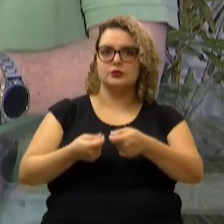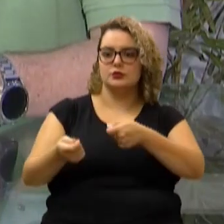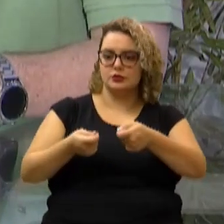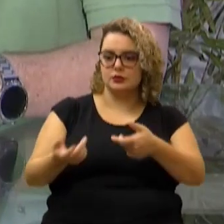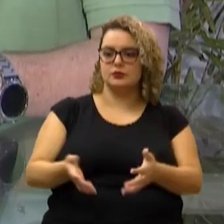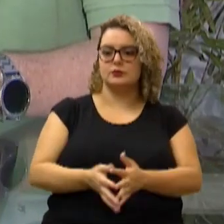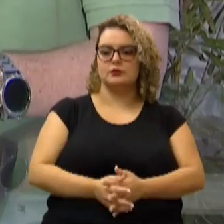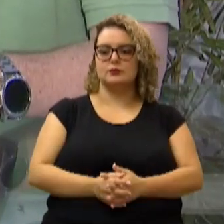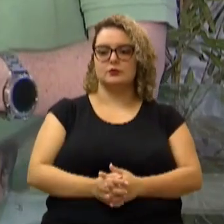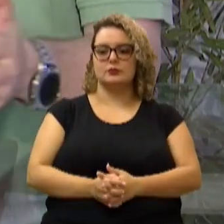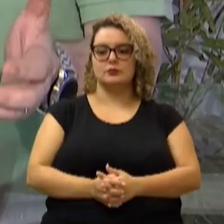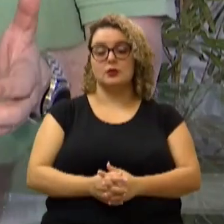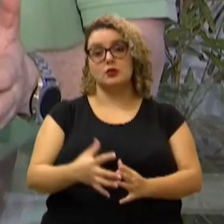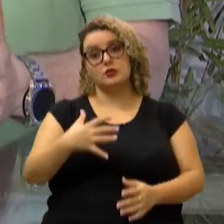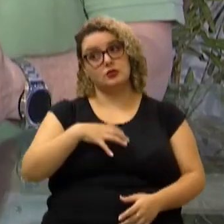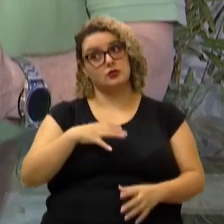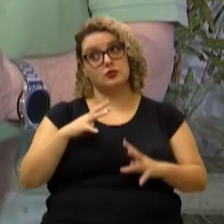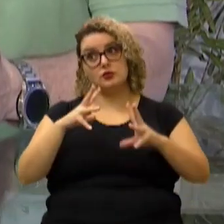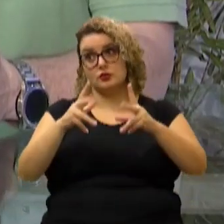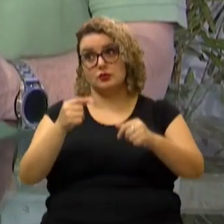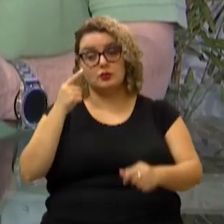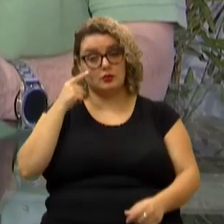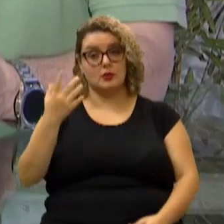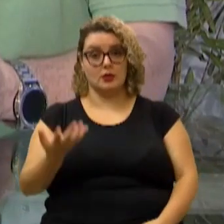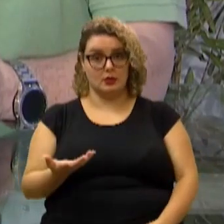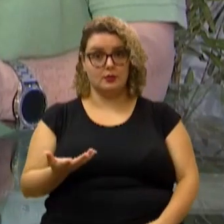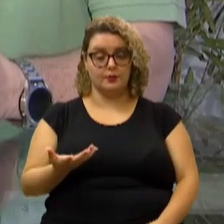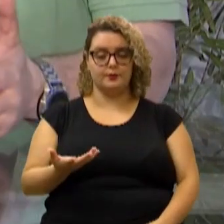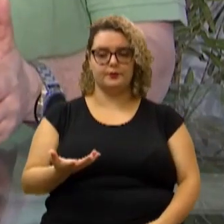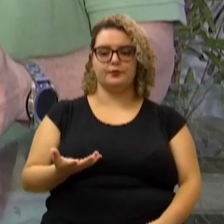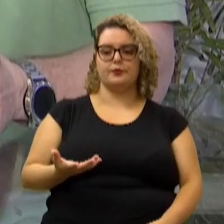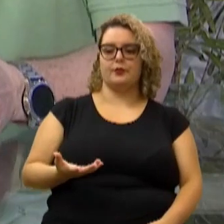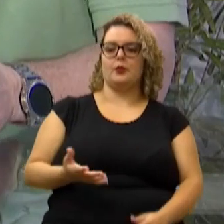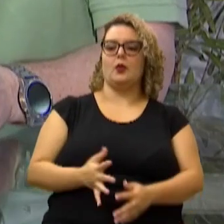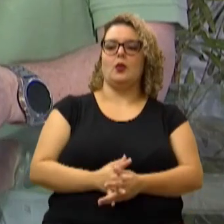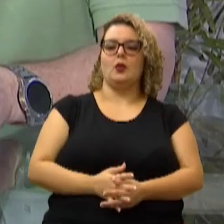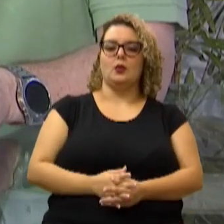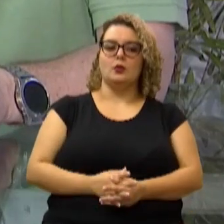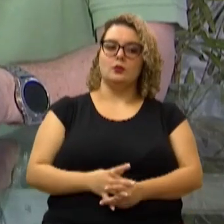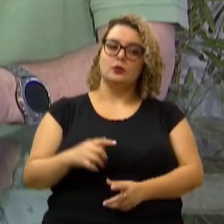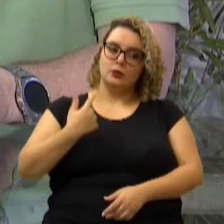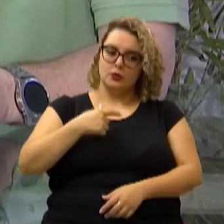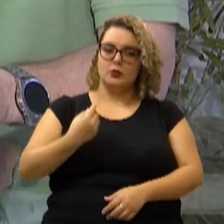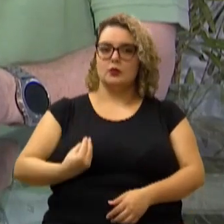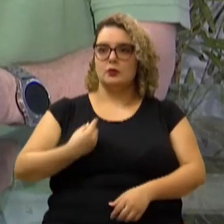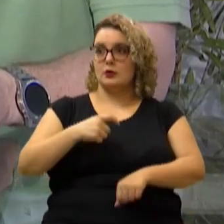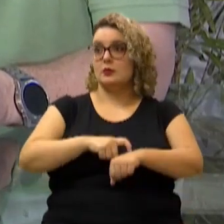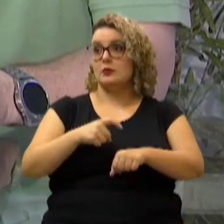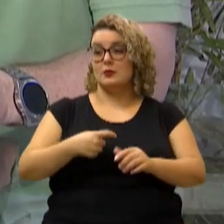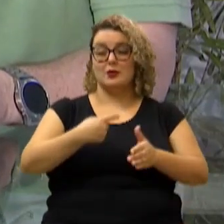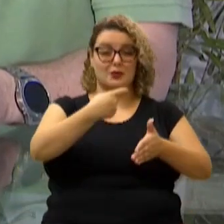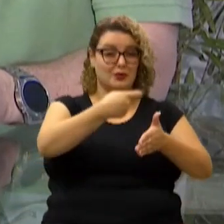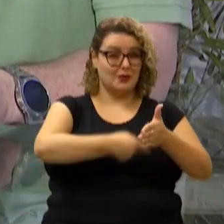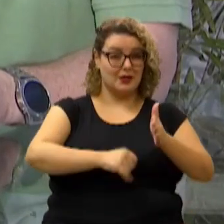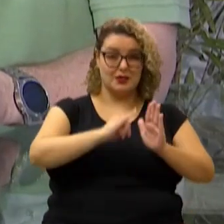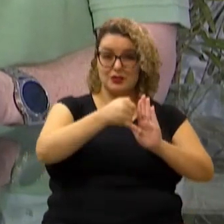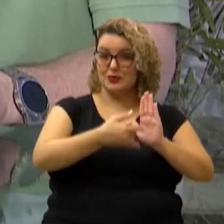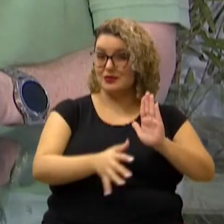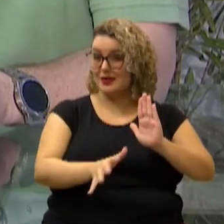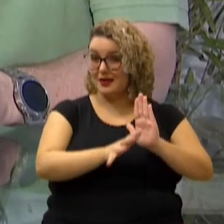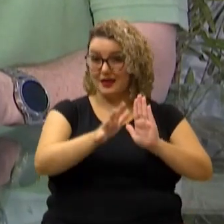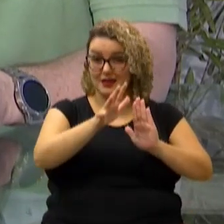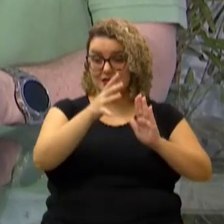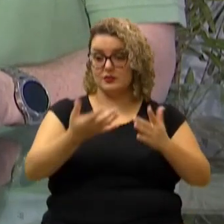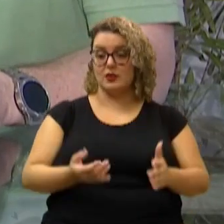economizar isso de forma geral porque assim a gente vive hoje um momento com taxas de juros muito